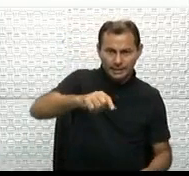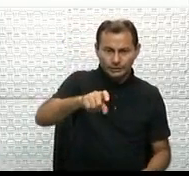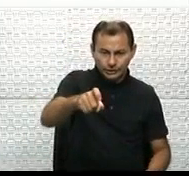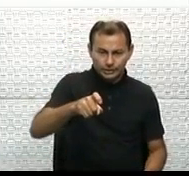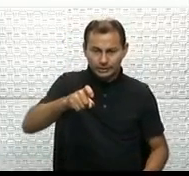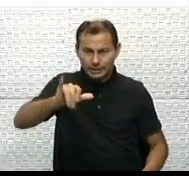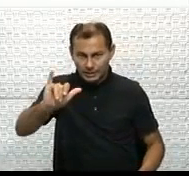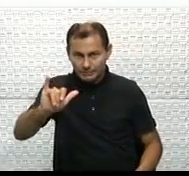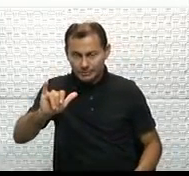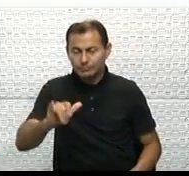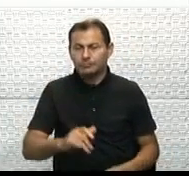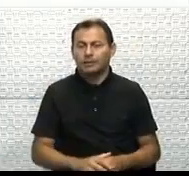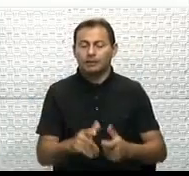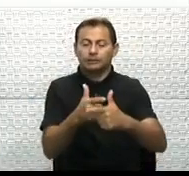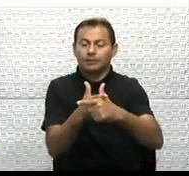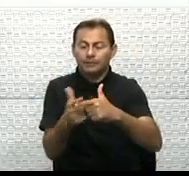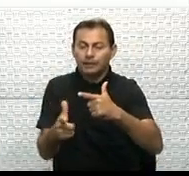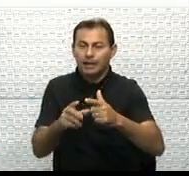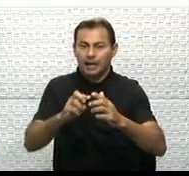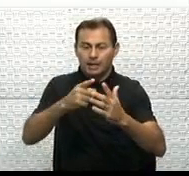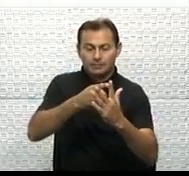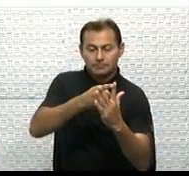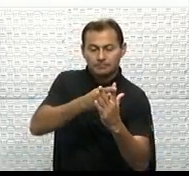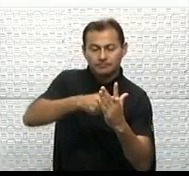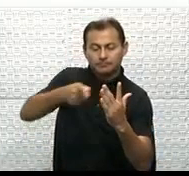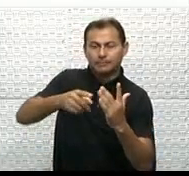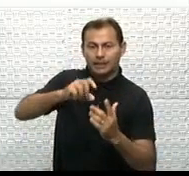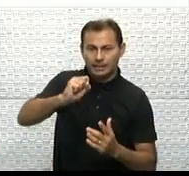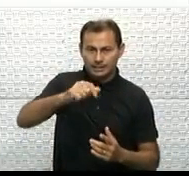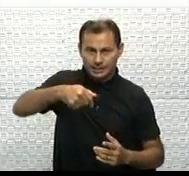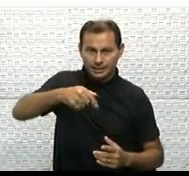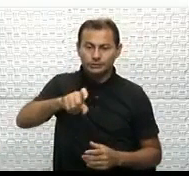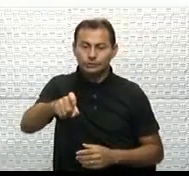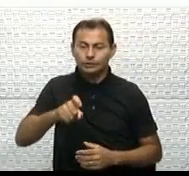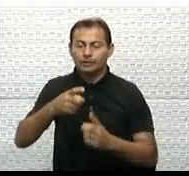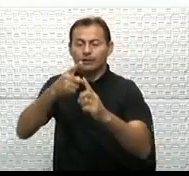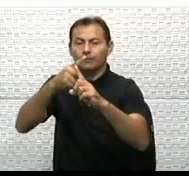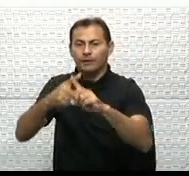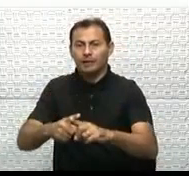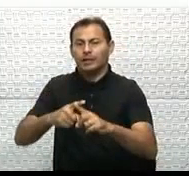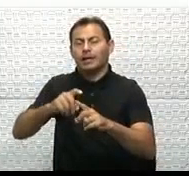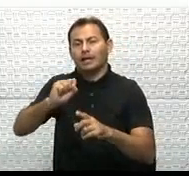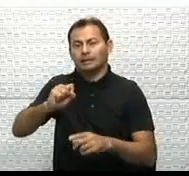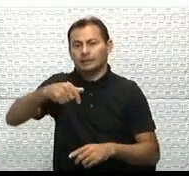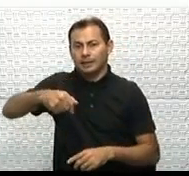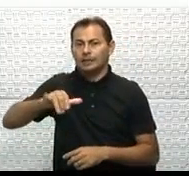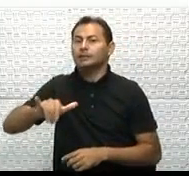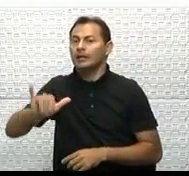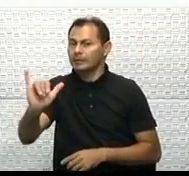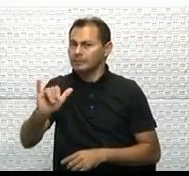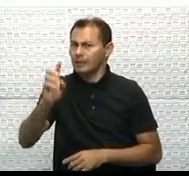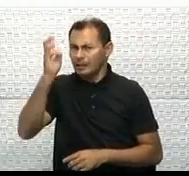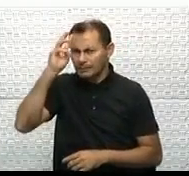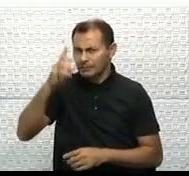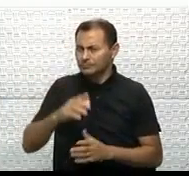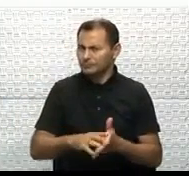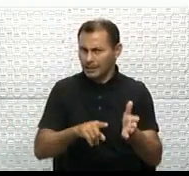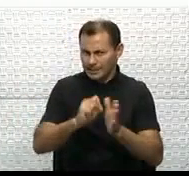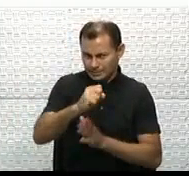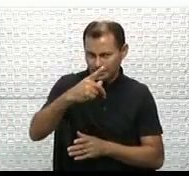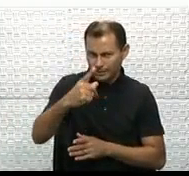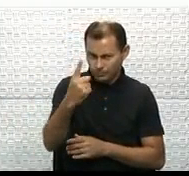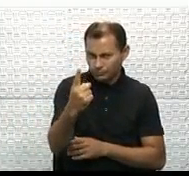XY dividido pela raiz quadrada do SQ de X vezes o SQ de Y. Bom, eu tenho o